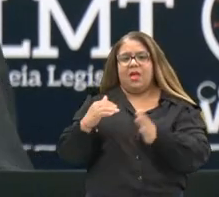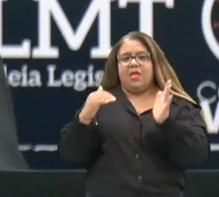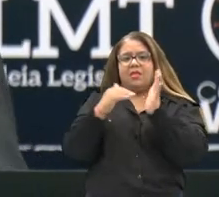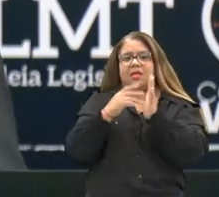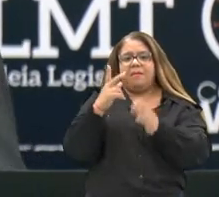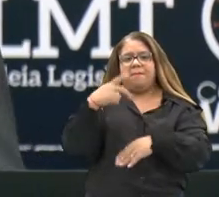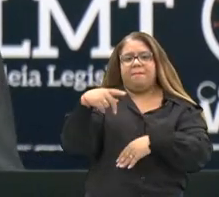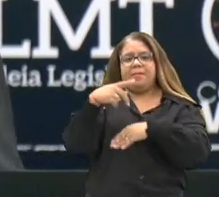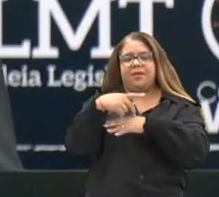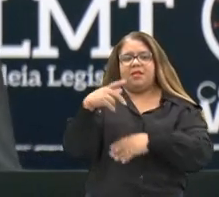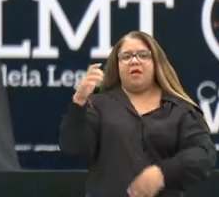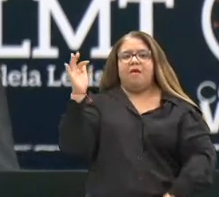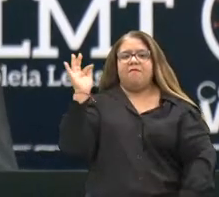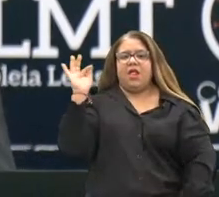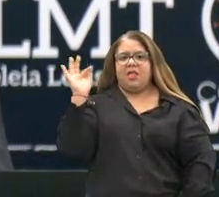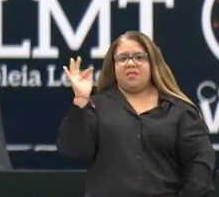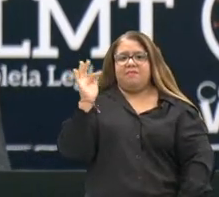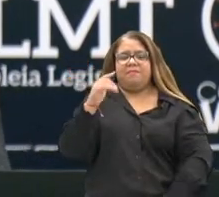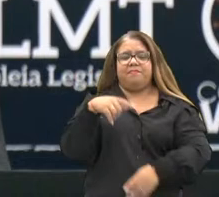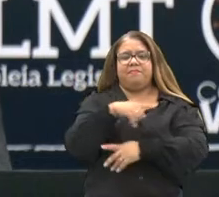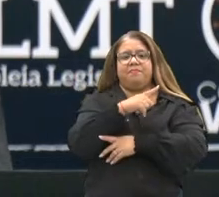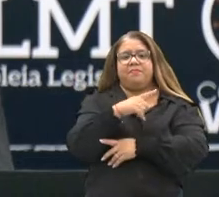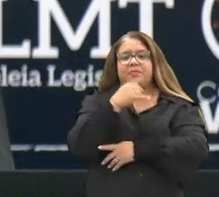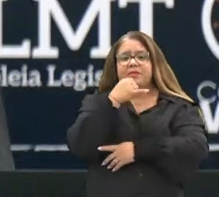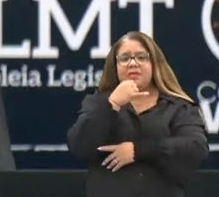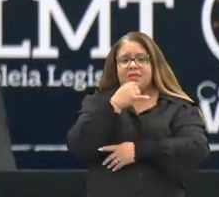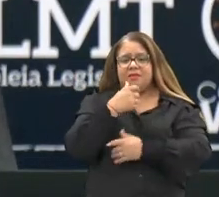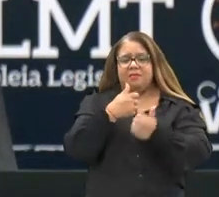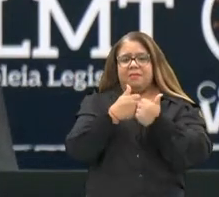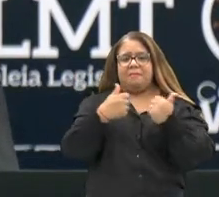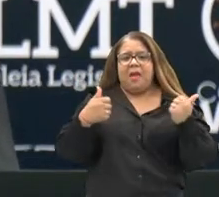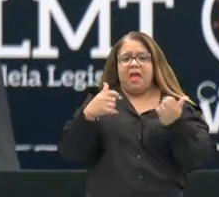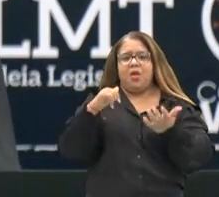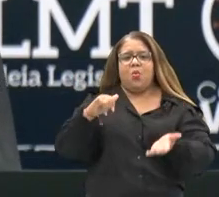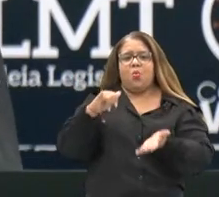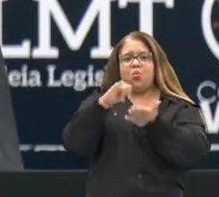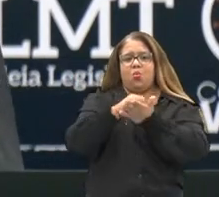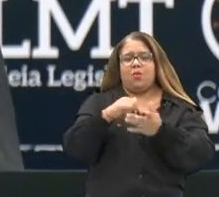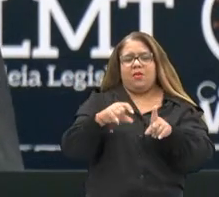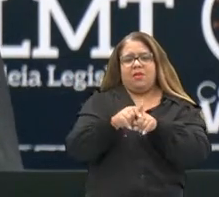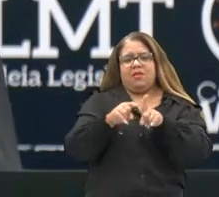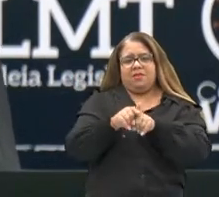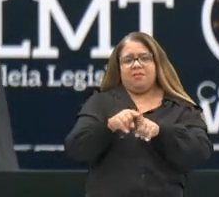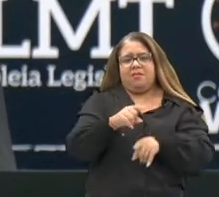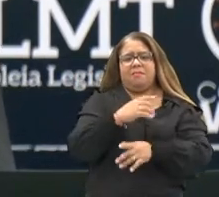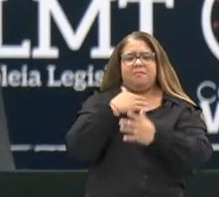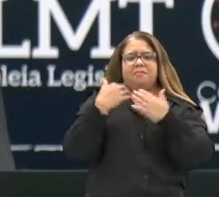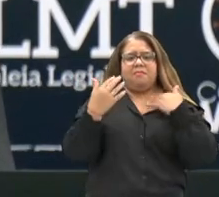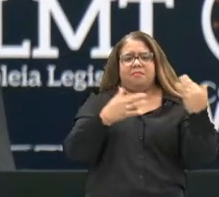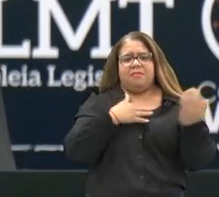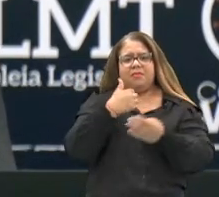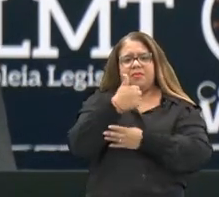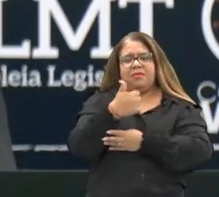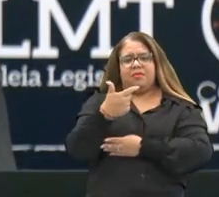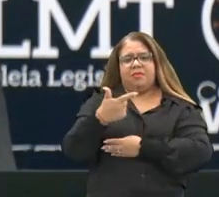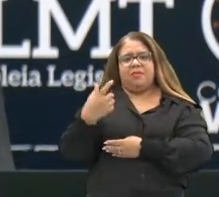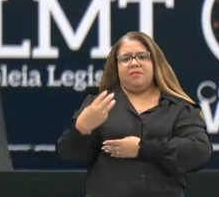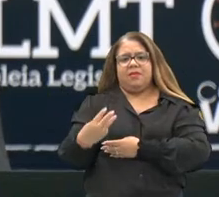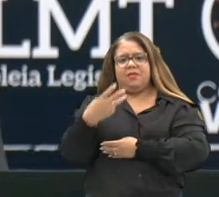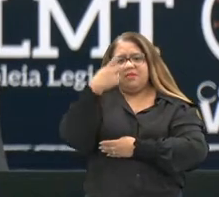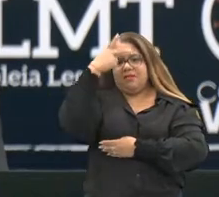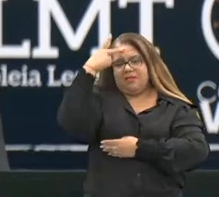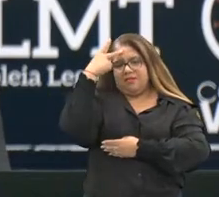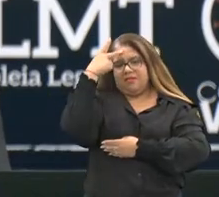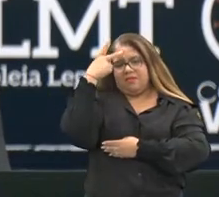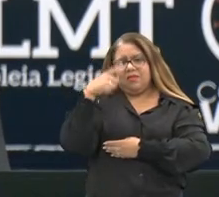poucos metros do aeroporto de Orly, em Paris. E levou à morte de 123 pessoas, entre eles, como